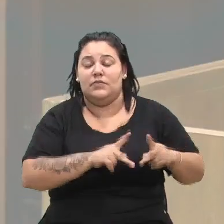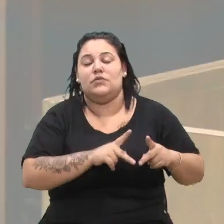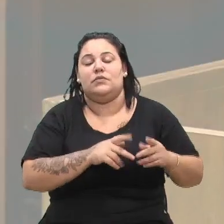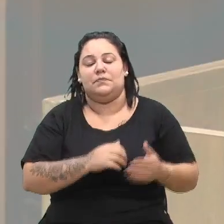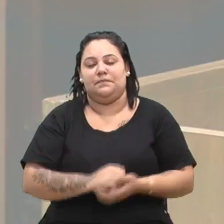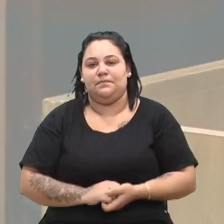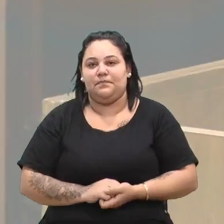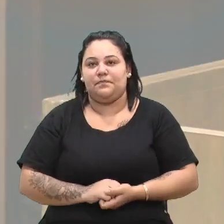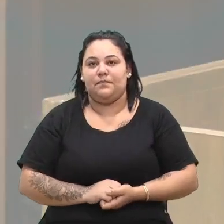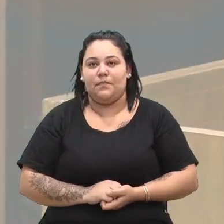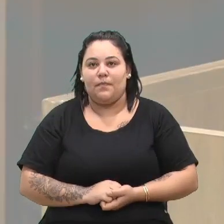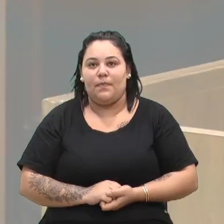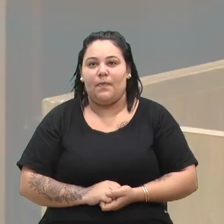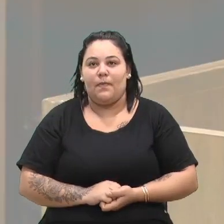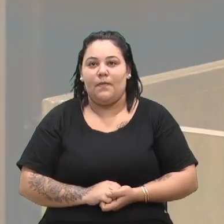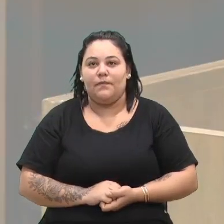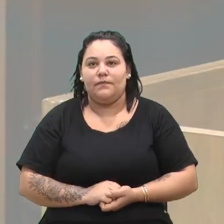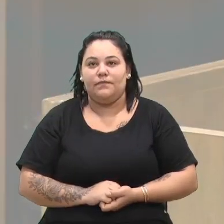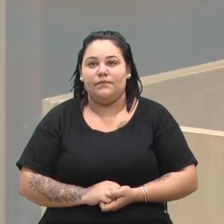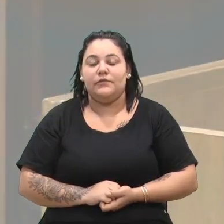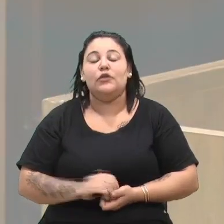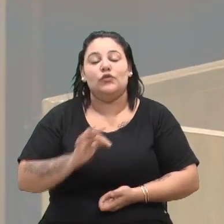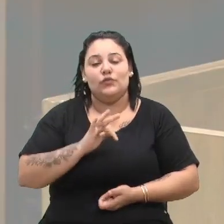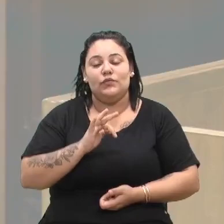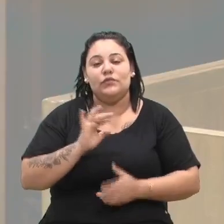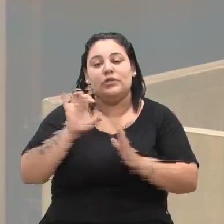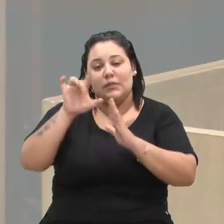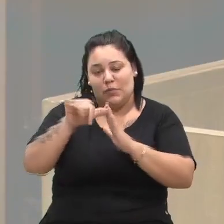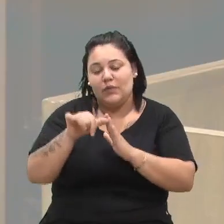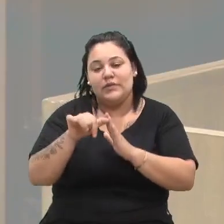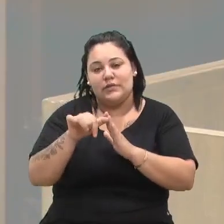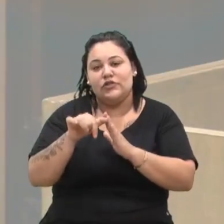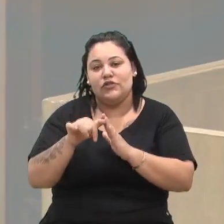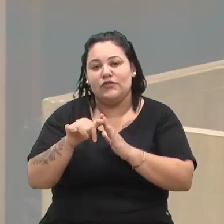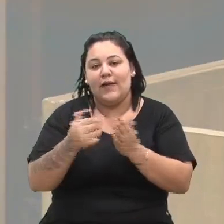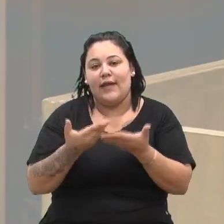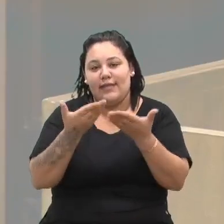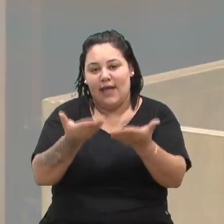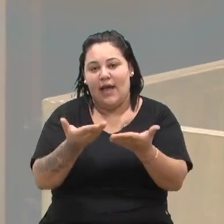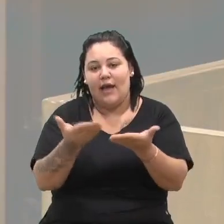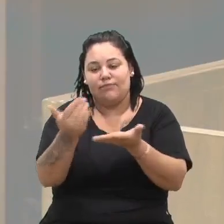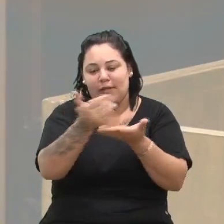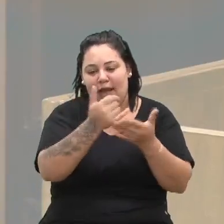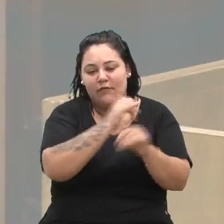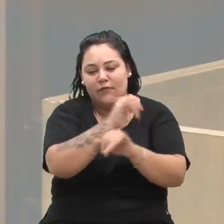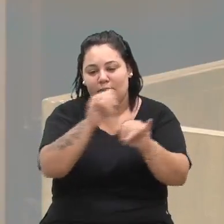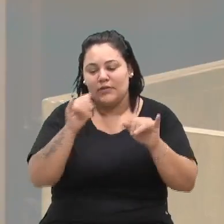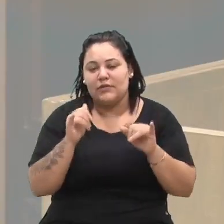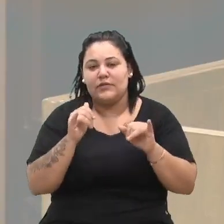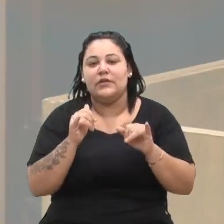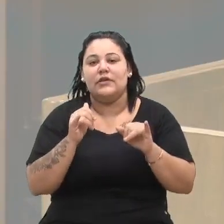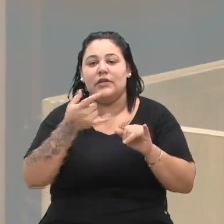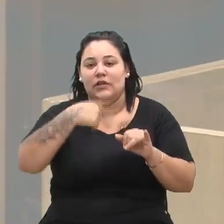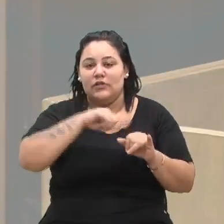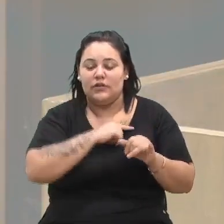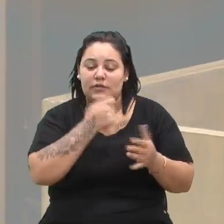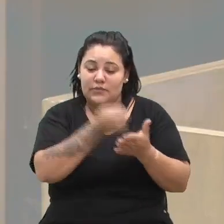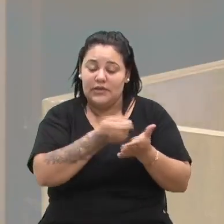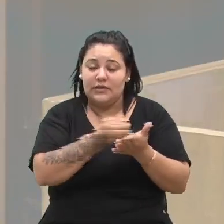Mais adiante, então, a gente traz os dados e nós estamos, para concluir mesmo, tentando a